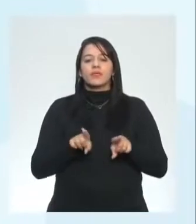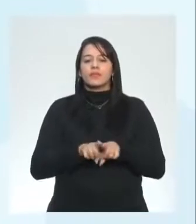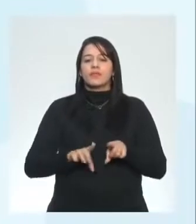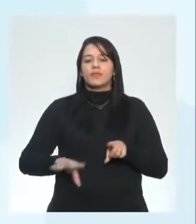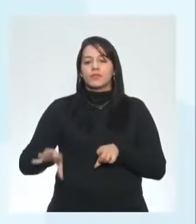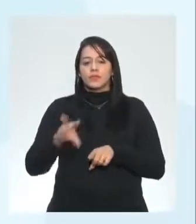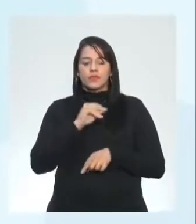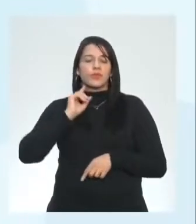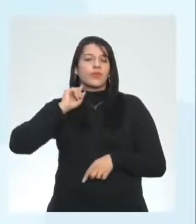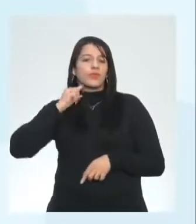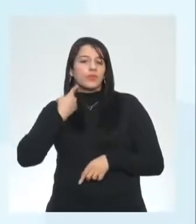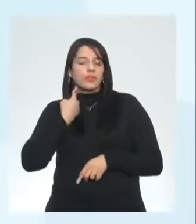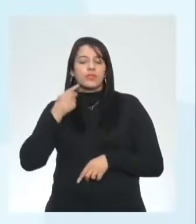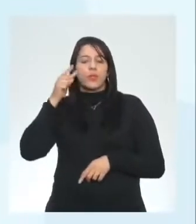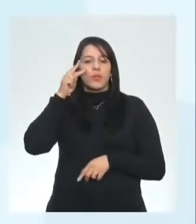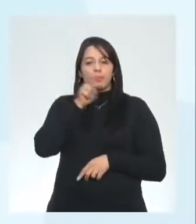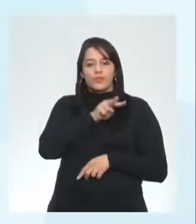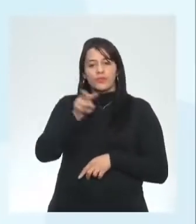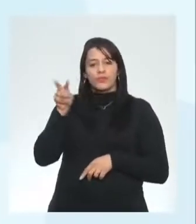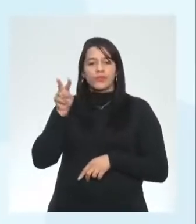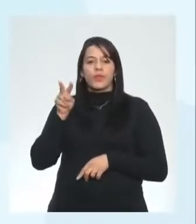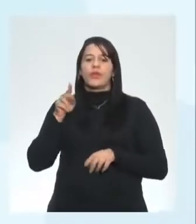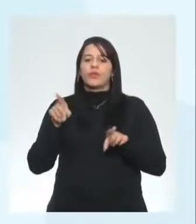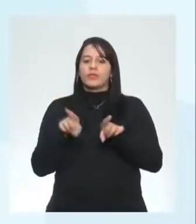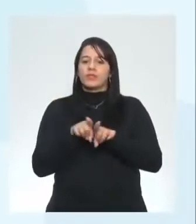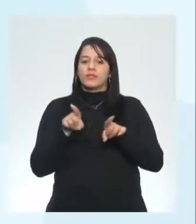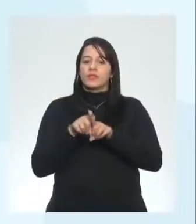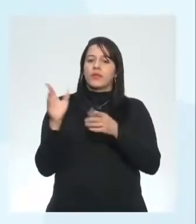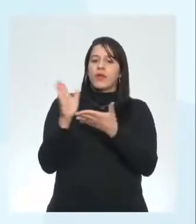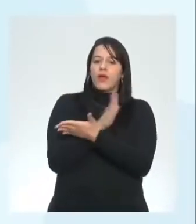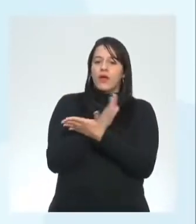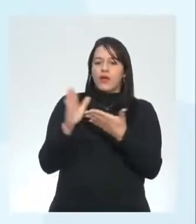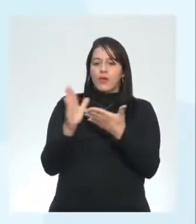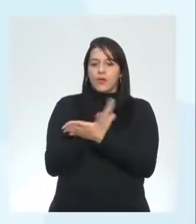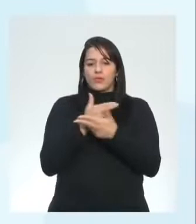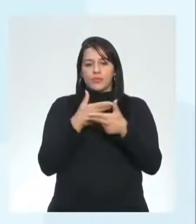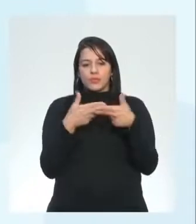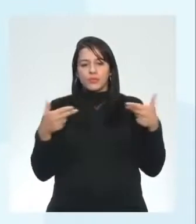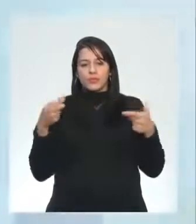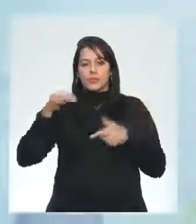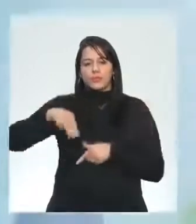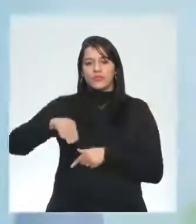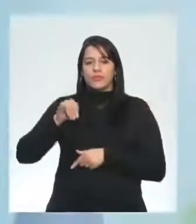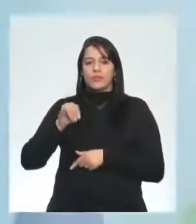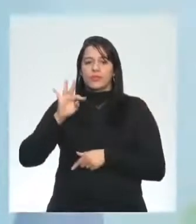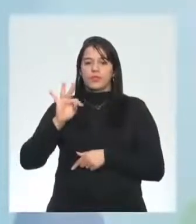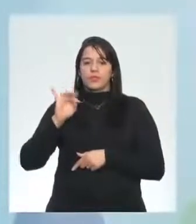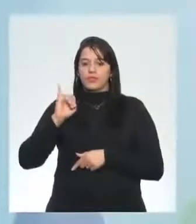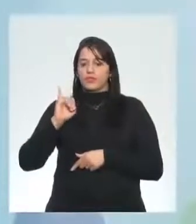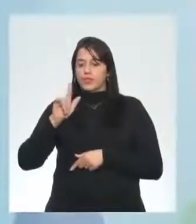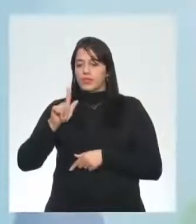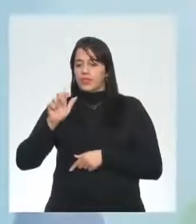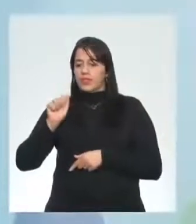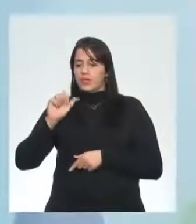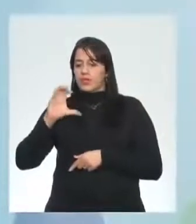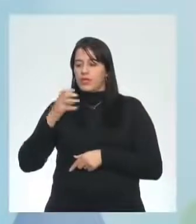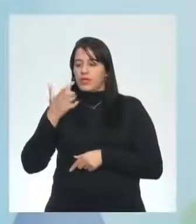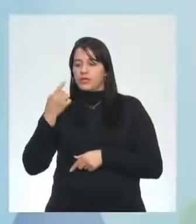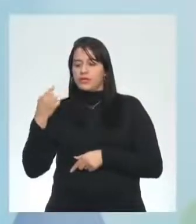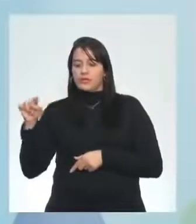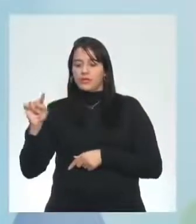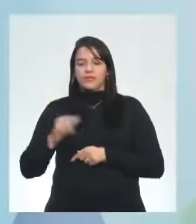da poluição visual e algumas formas de mitigação. Ok, gente. Então, olha só, para a gente,